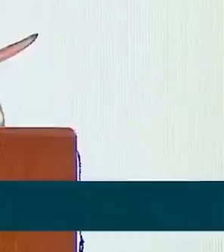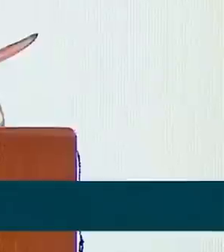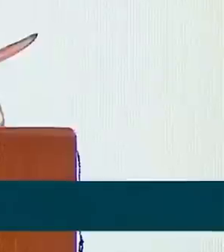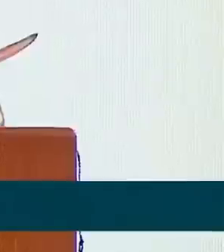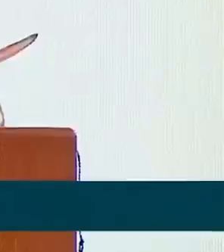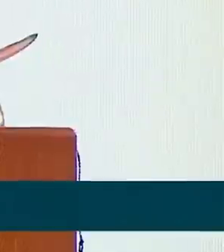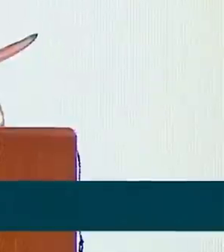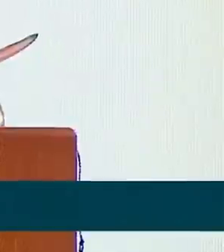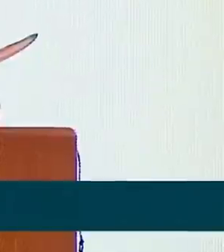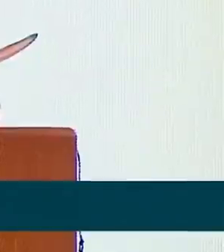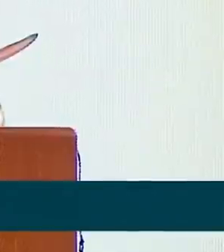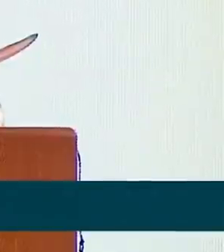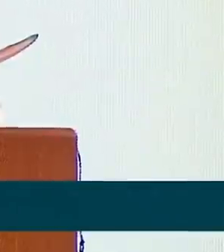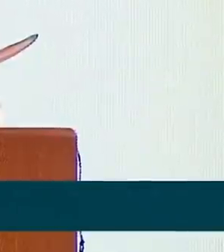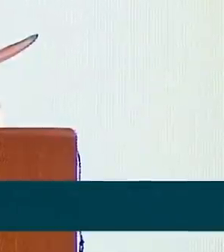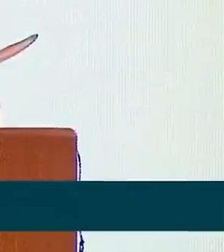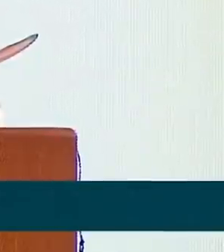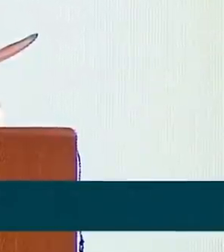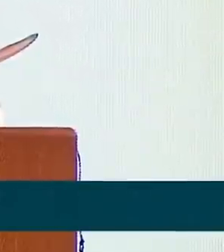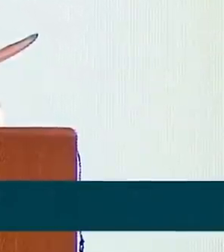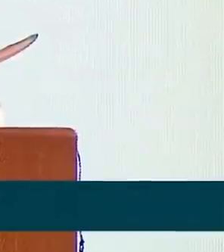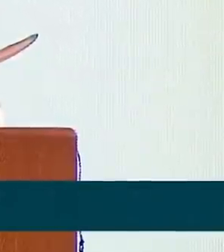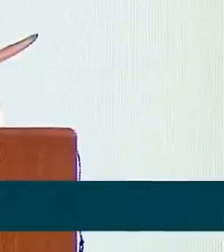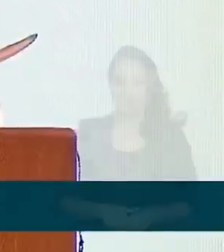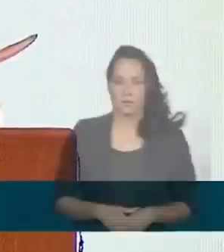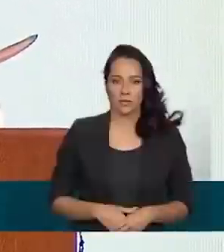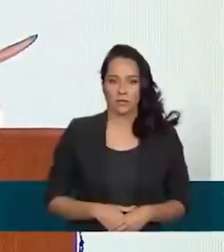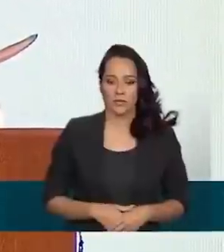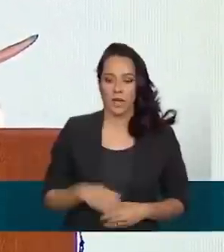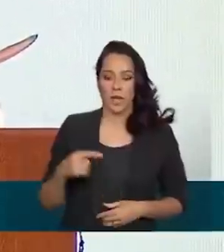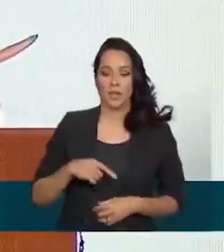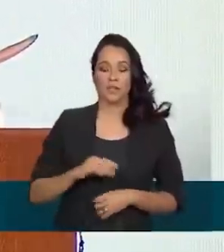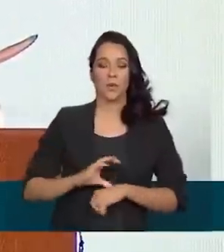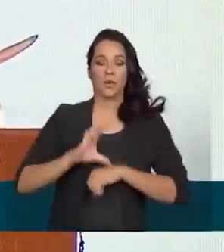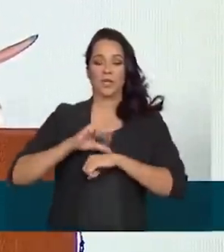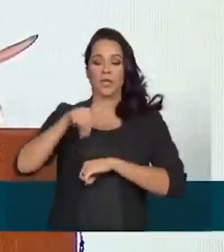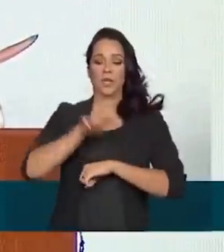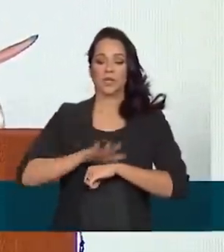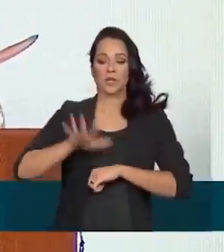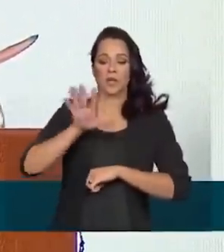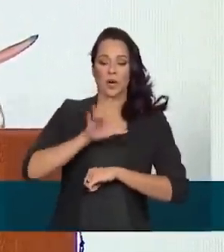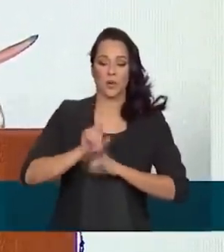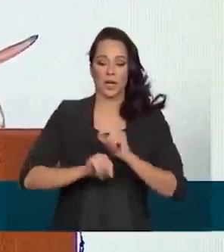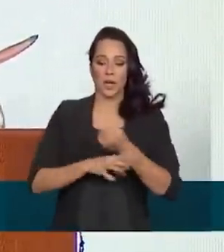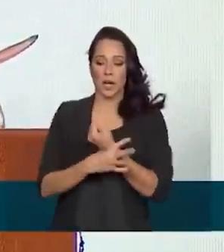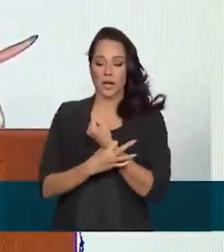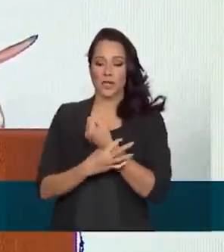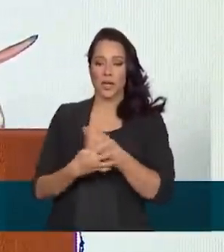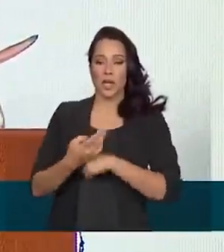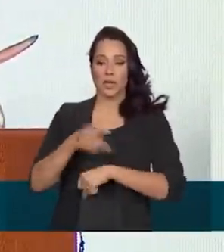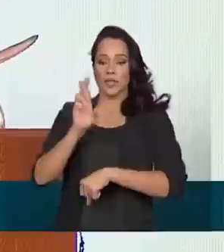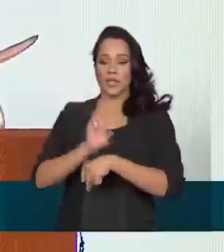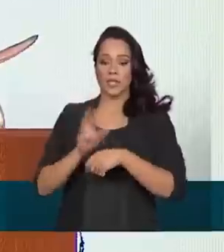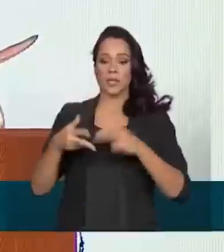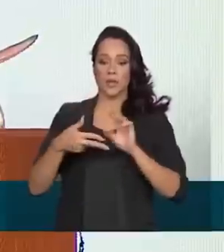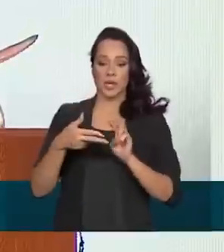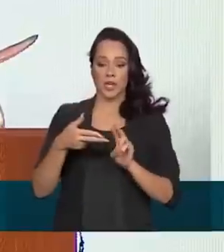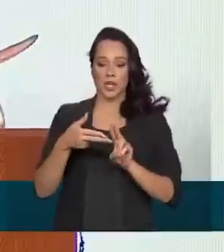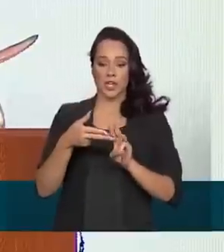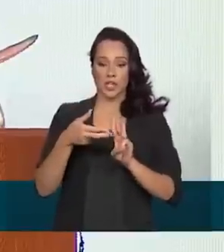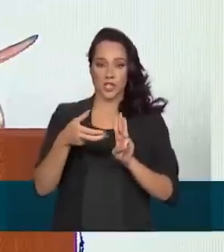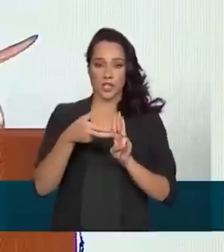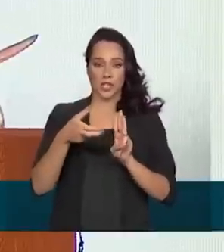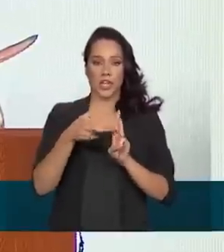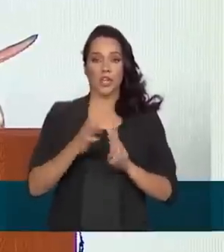Este Conselho Nacional de Política Indigenista garante a participação paritária entre representações indígenas